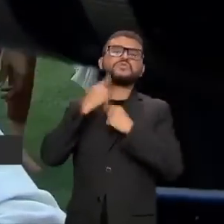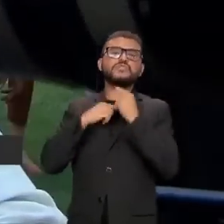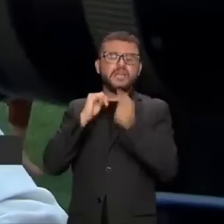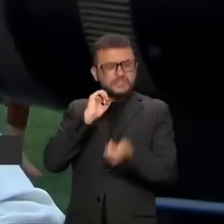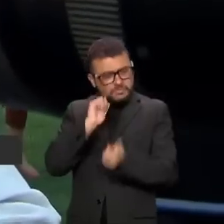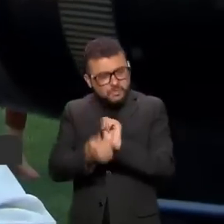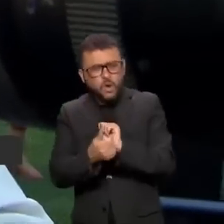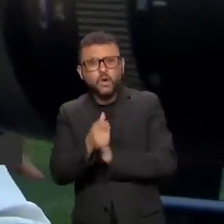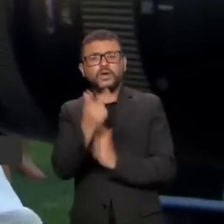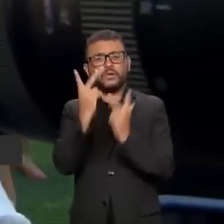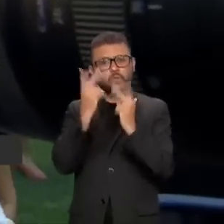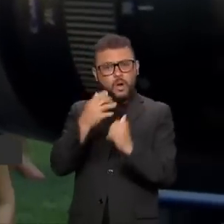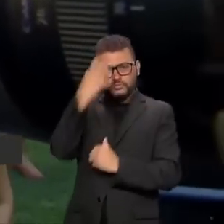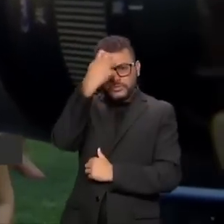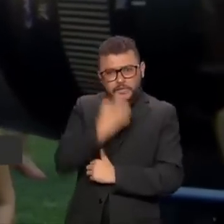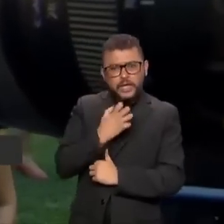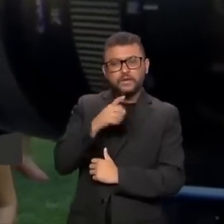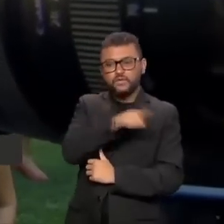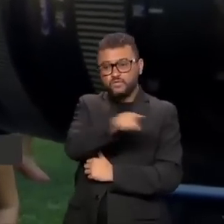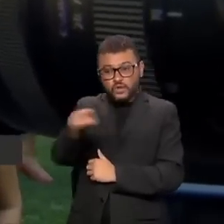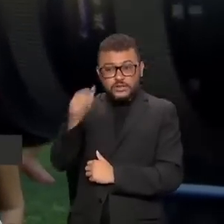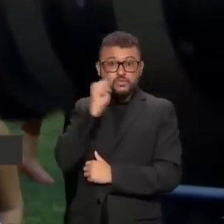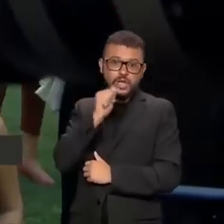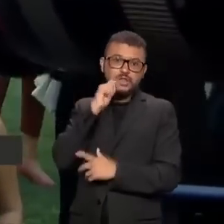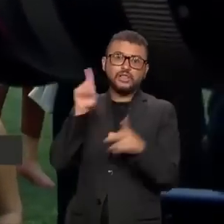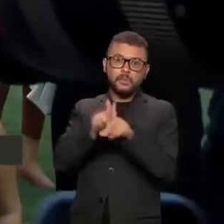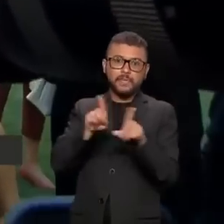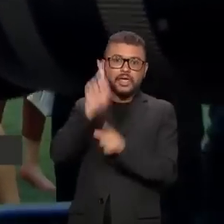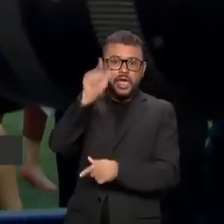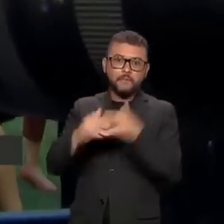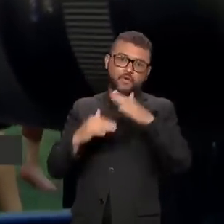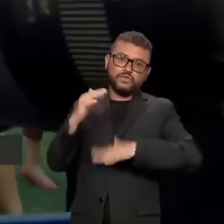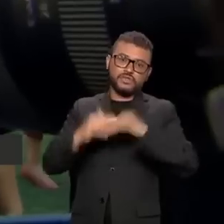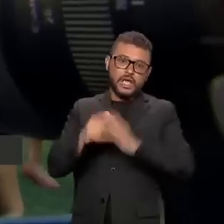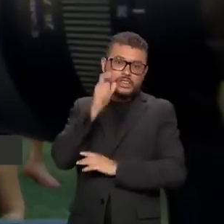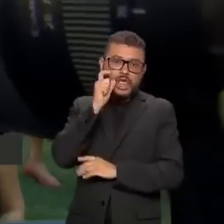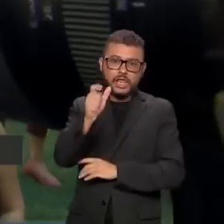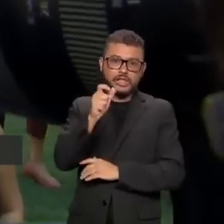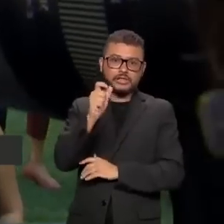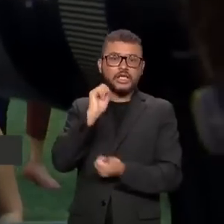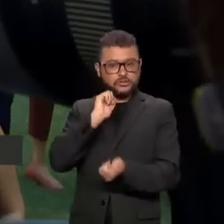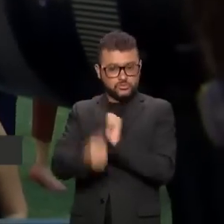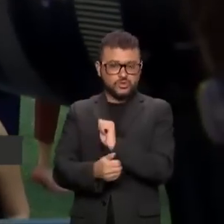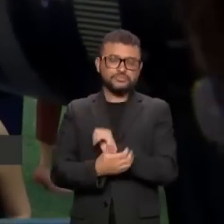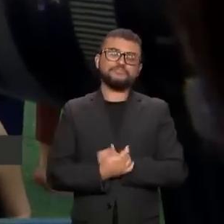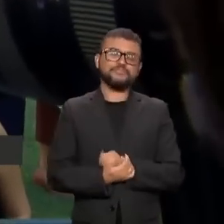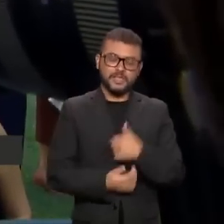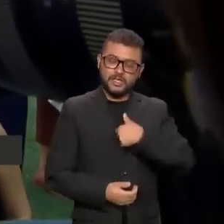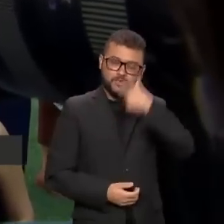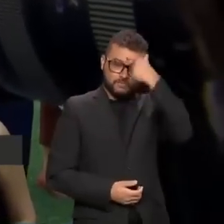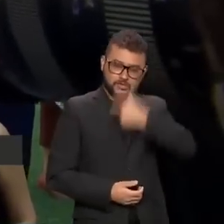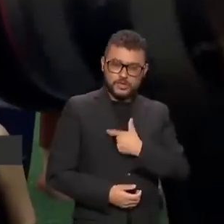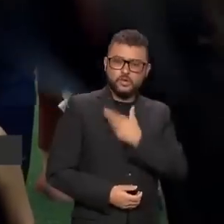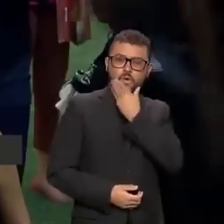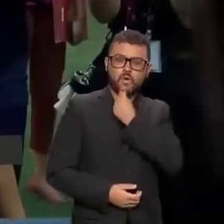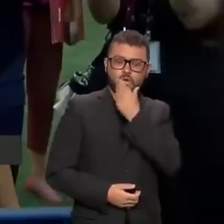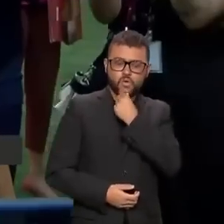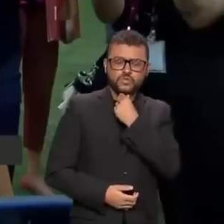jogar, de levar a sério aquilo que vocês escolheram como profissão. Então eu queria que vocês soubessem que eu sou um